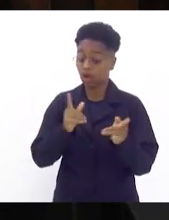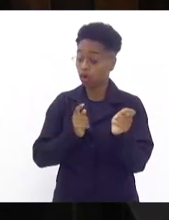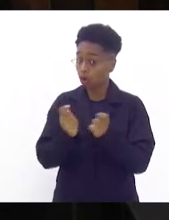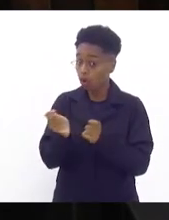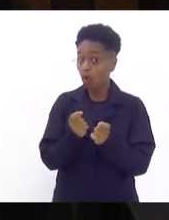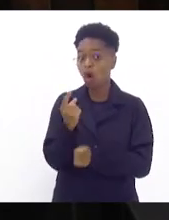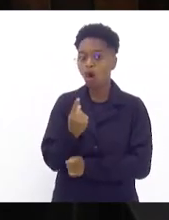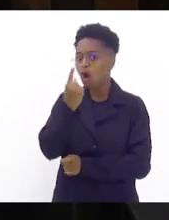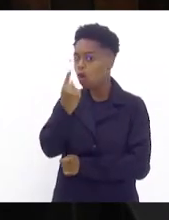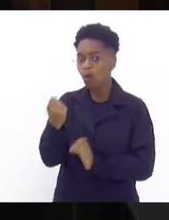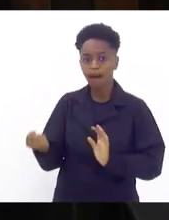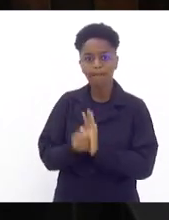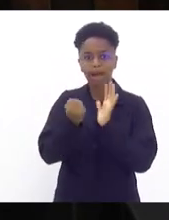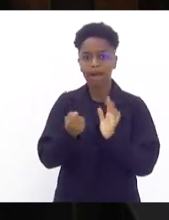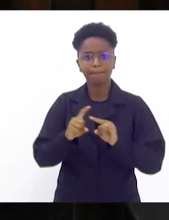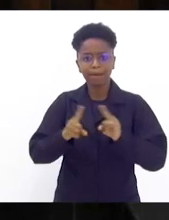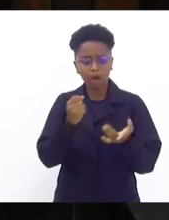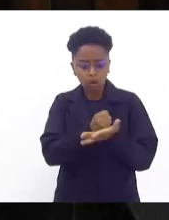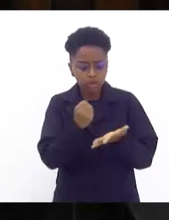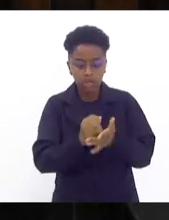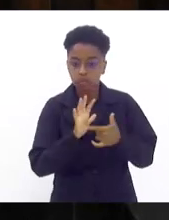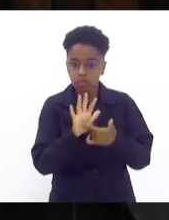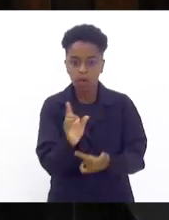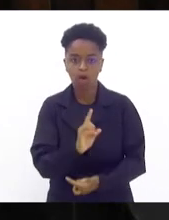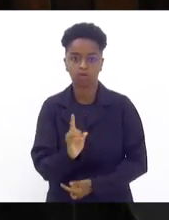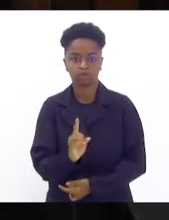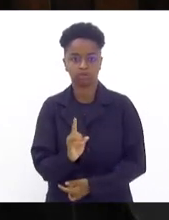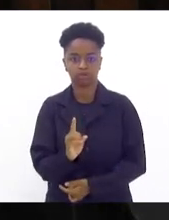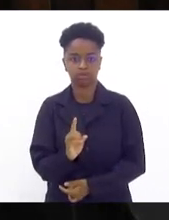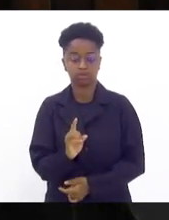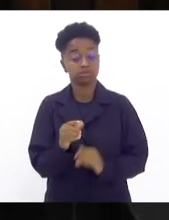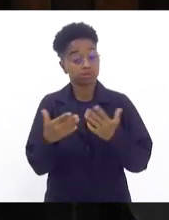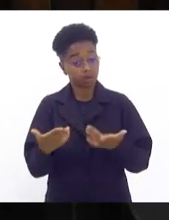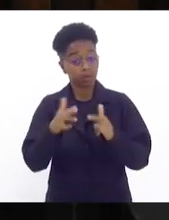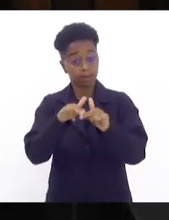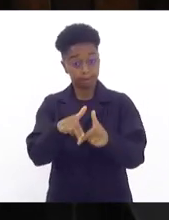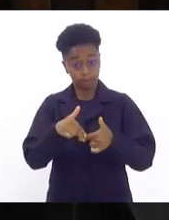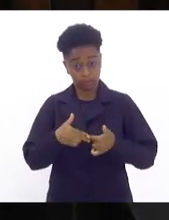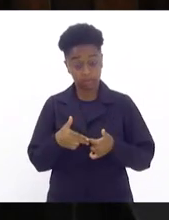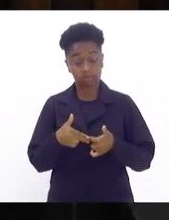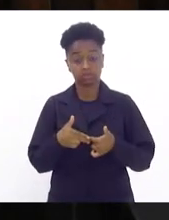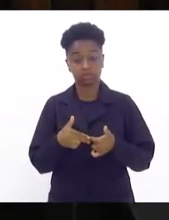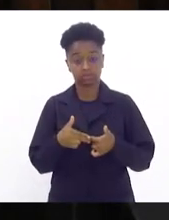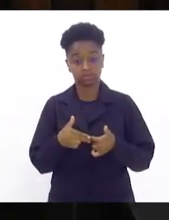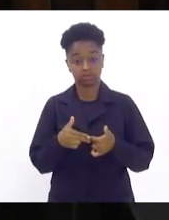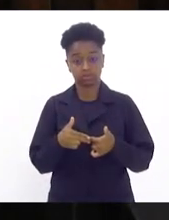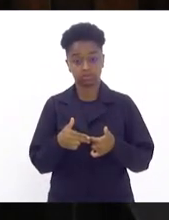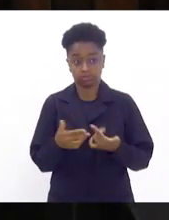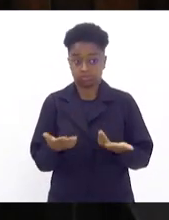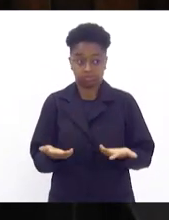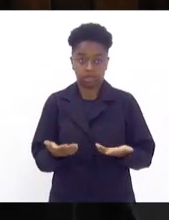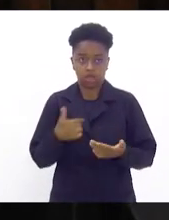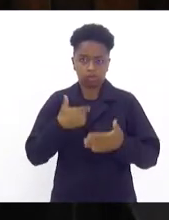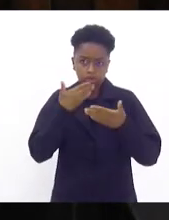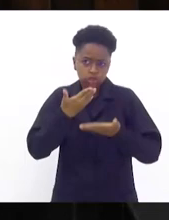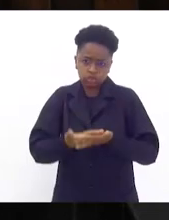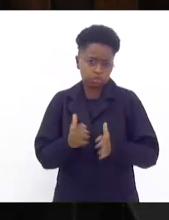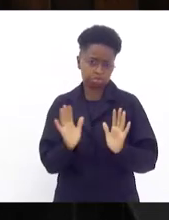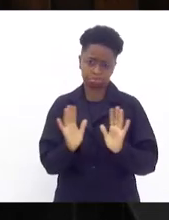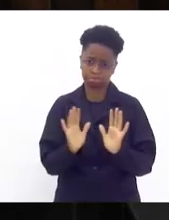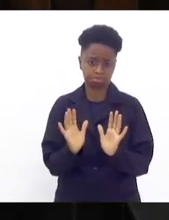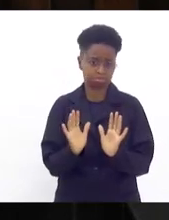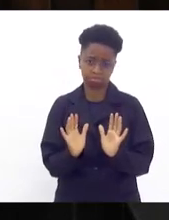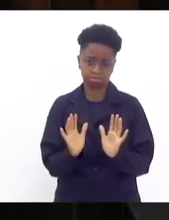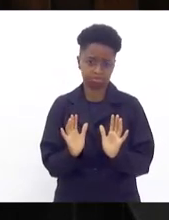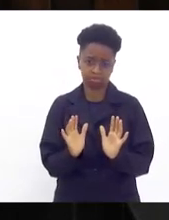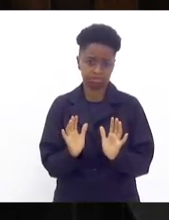que não está descrito no contrato de concessão. E, por isso, não seria surpresa nenhuma para mim, deputado Thiago